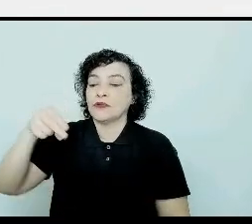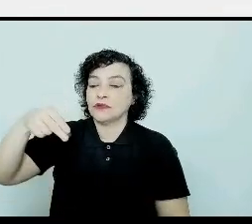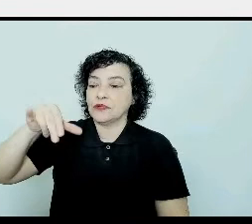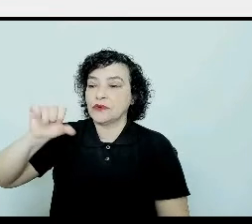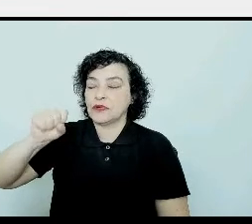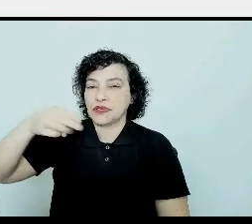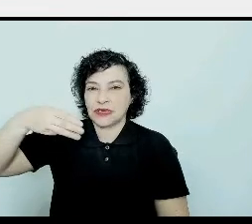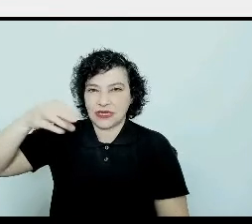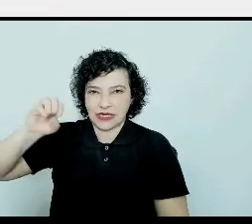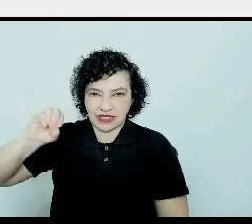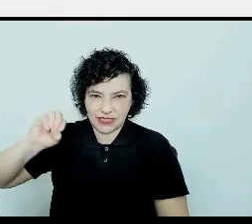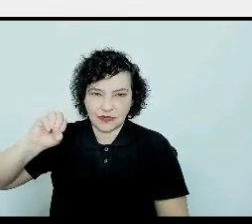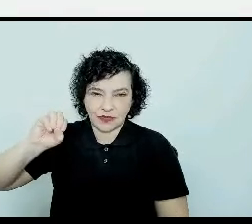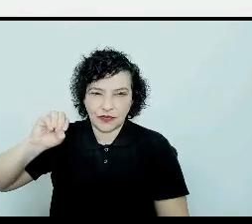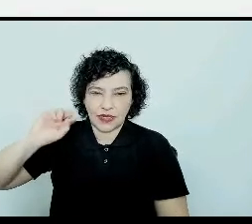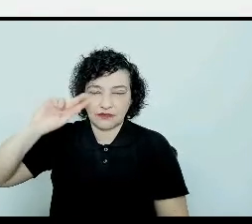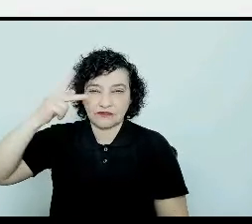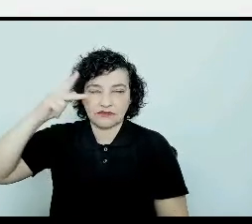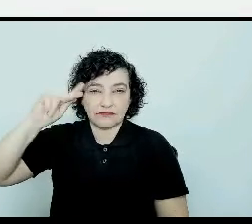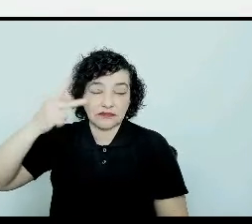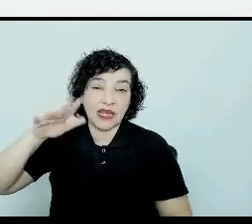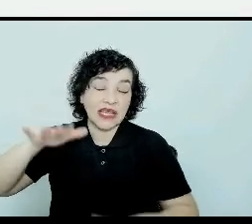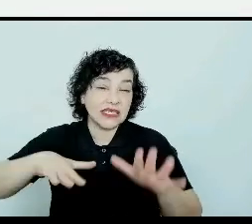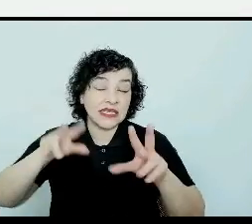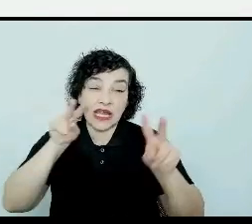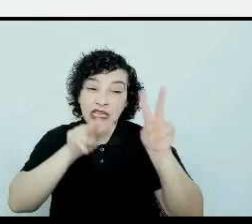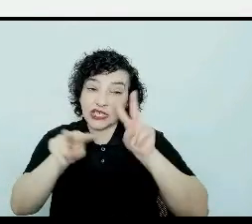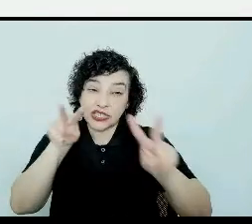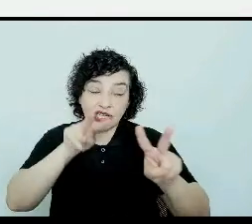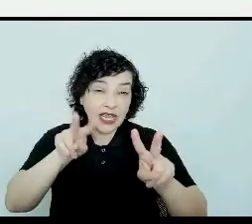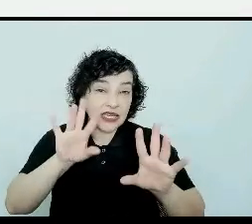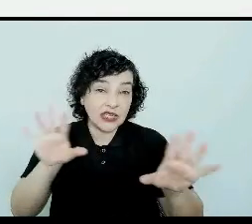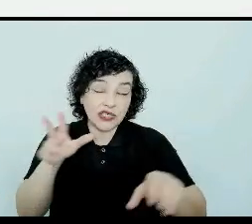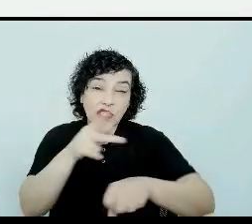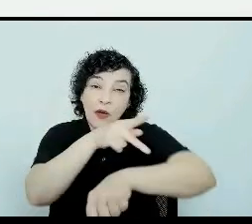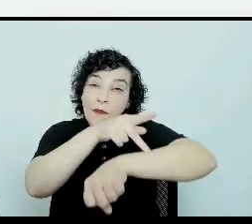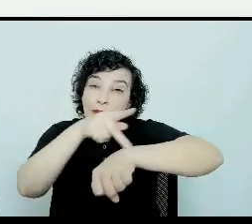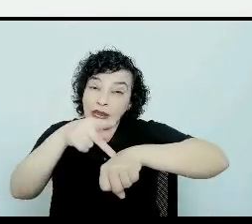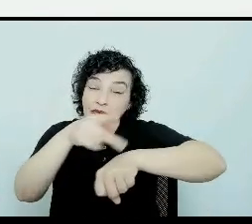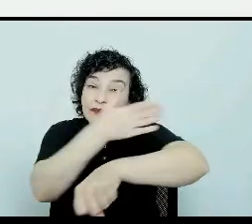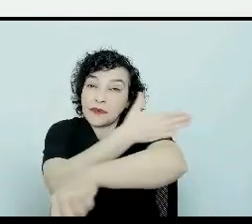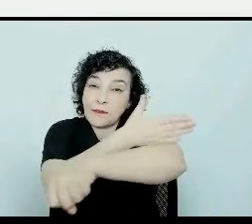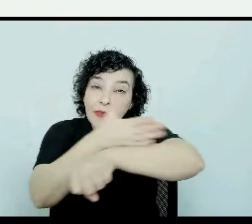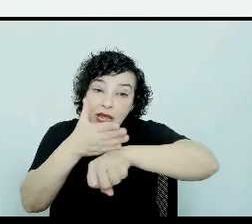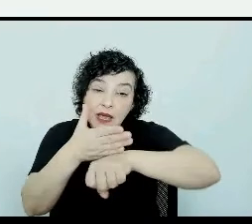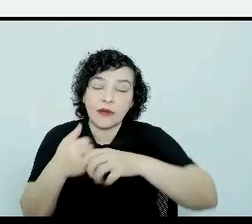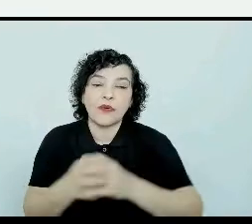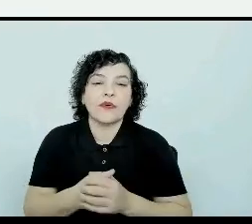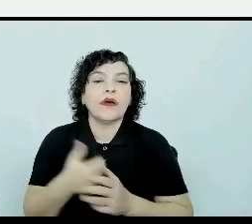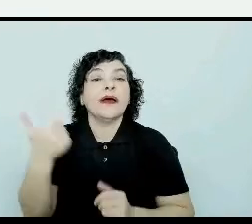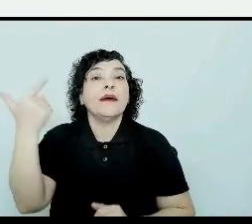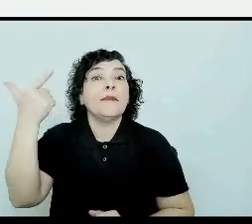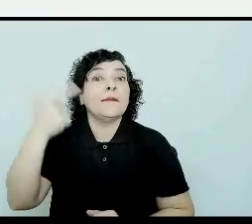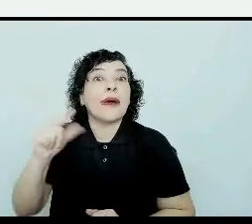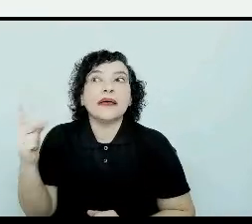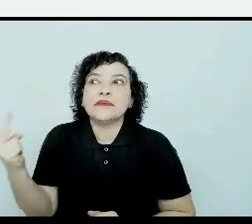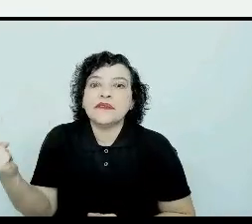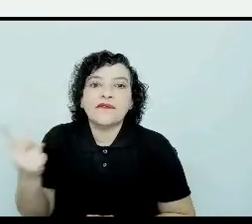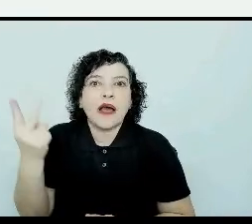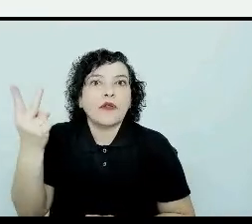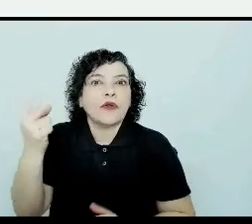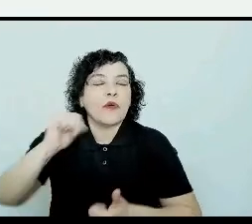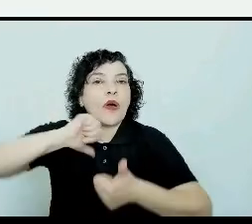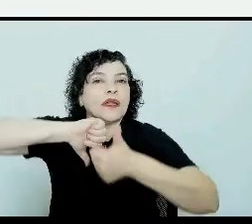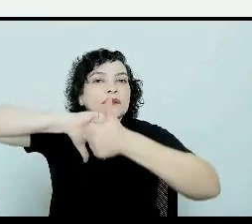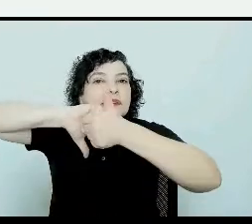teve uma interação, mesmo que ela enxergue tudo preto e branco. Aquela questão de oferecer mais, né, valor para o usuário, então, na